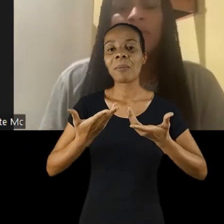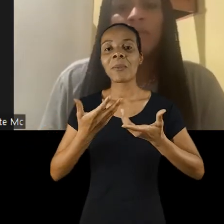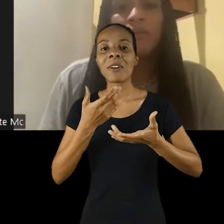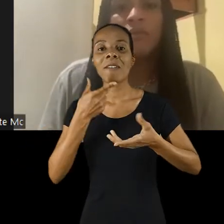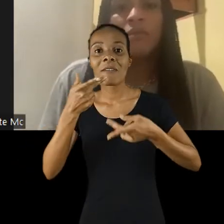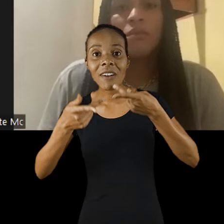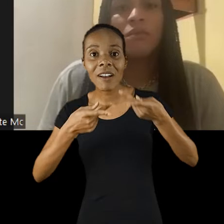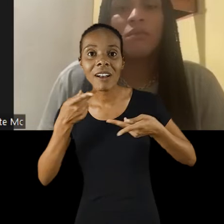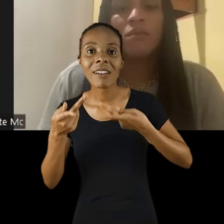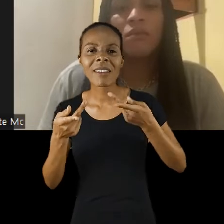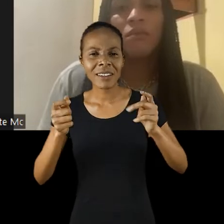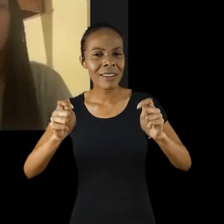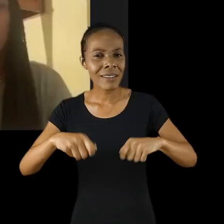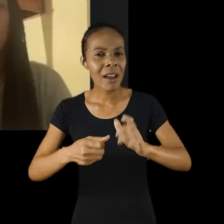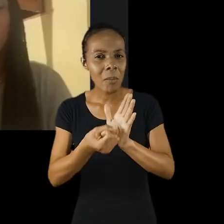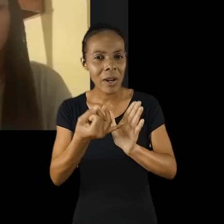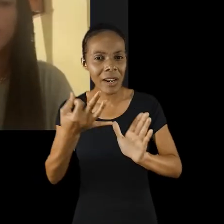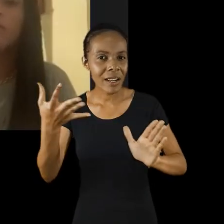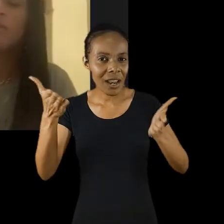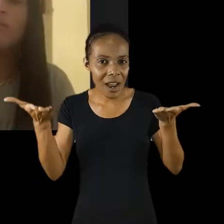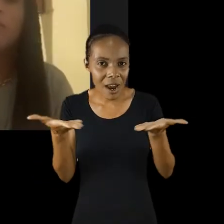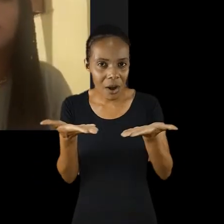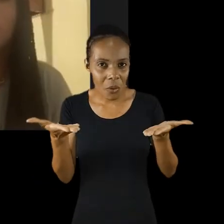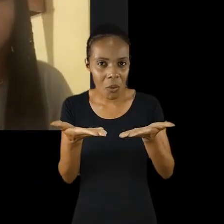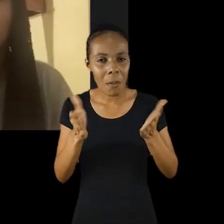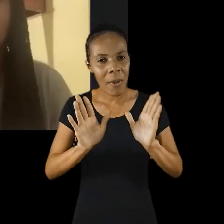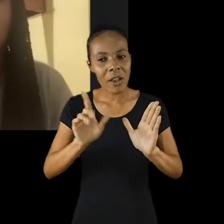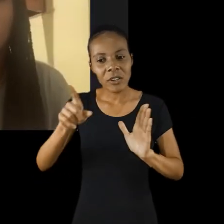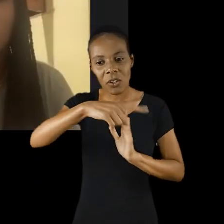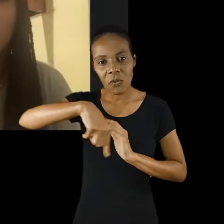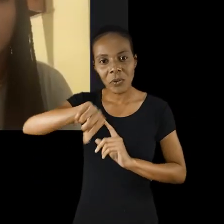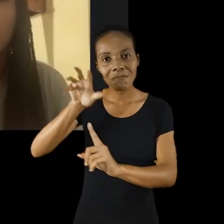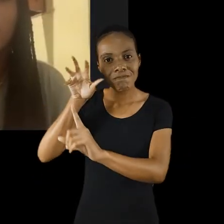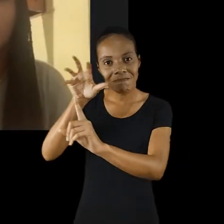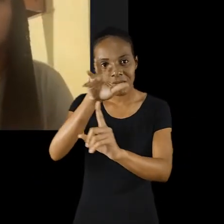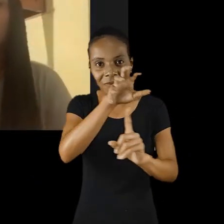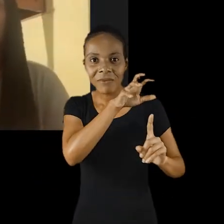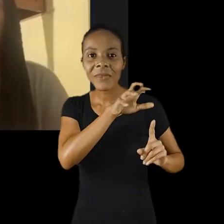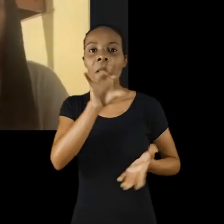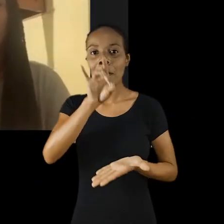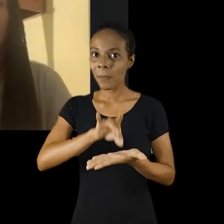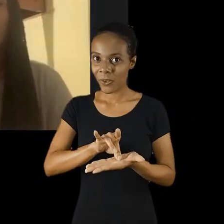aqui agora, mas que vocês possam se afetar nesse sentido de afetar mesmo.